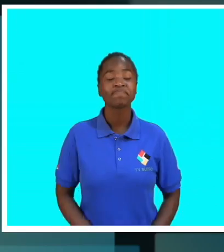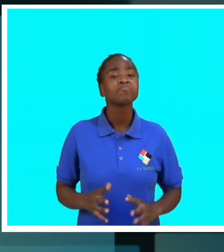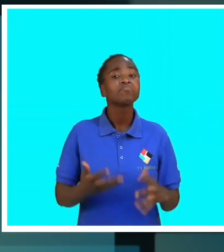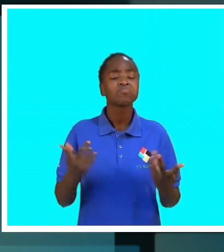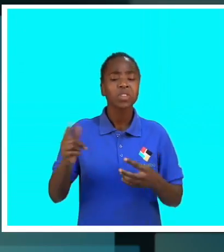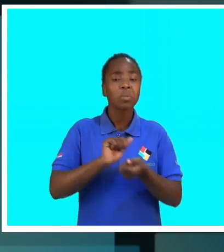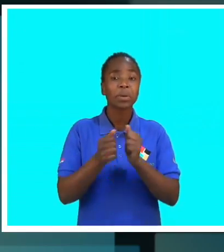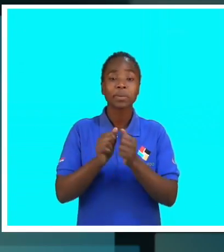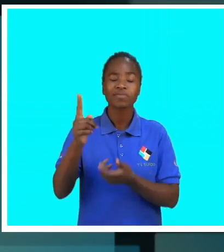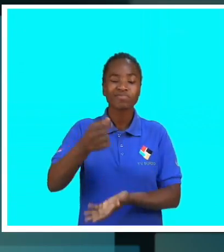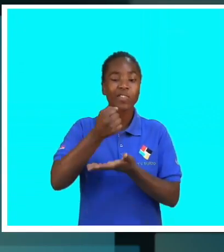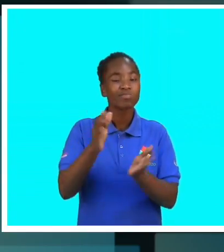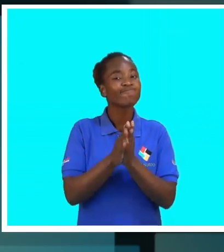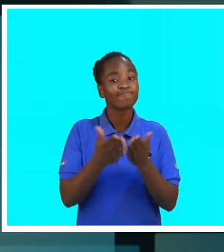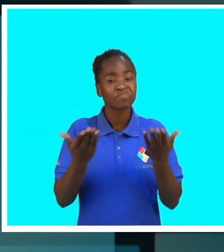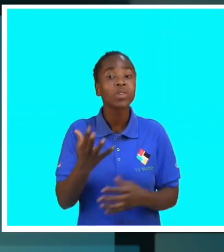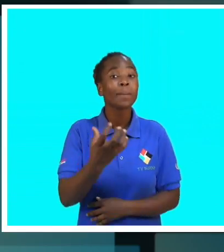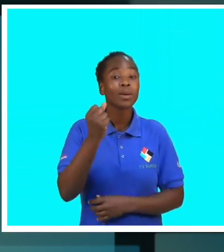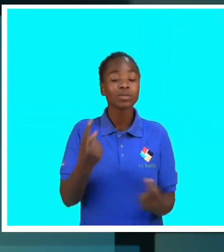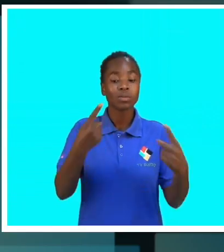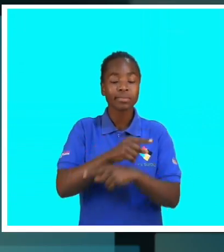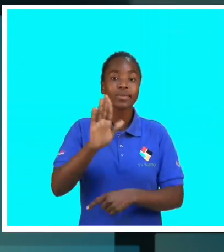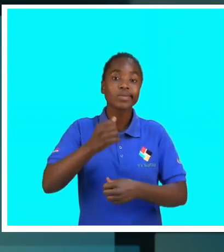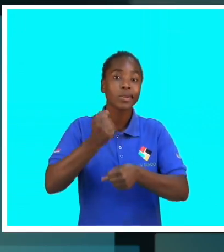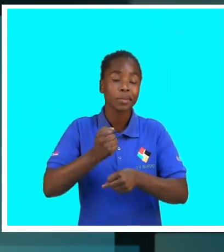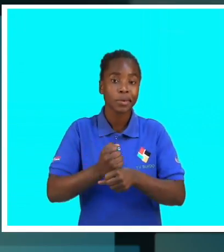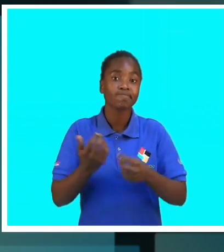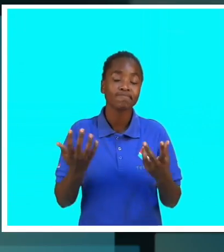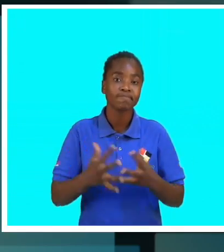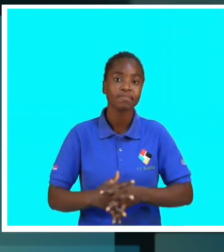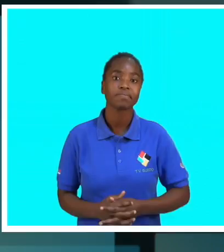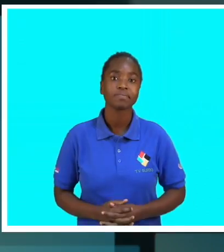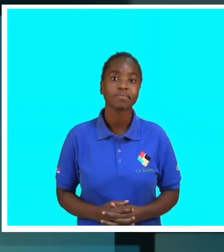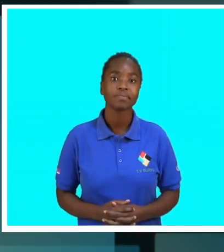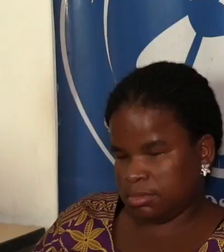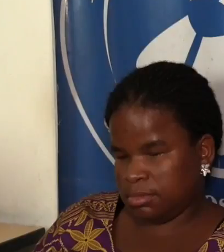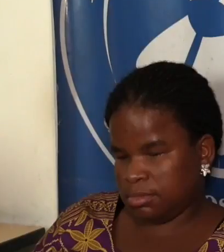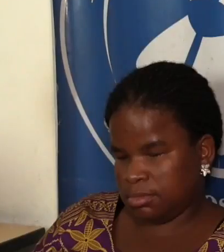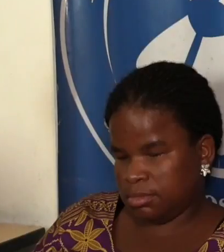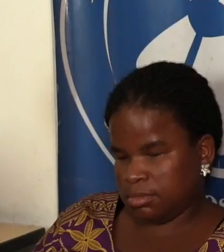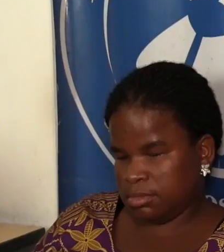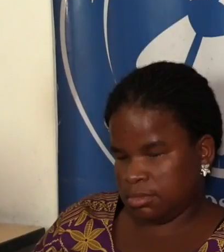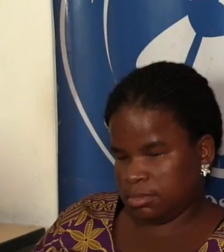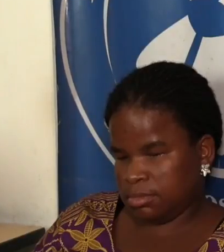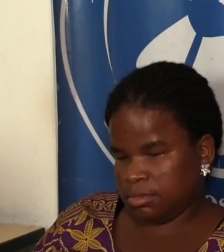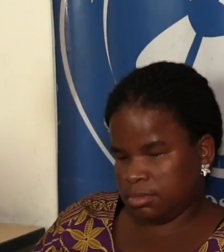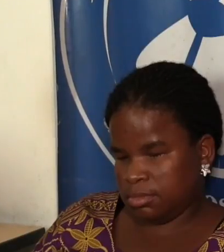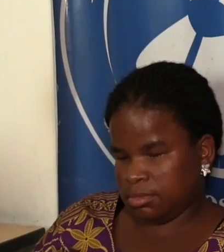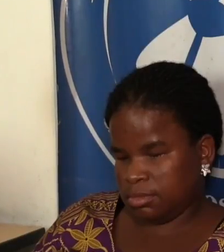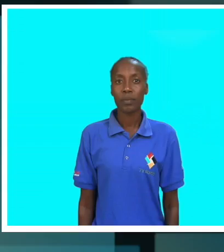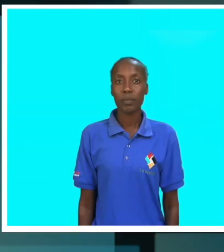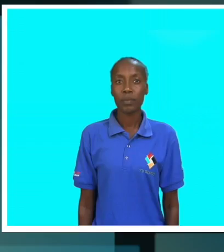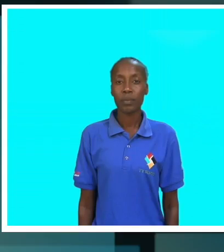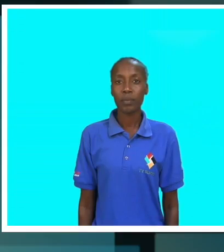Mais condições, sobretudo financeiras, podem complicar o trabalho destes artistas defensores dos direitos